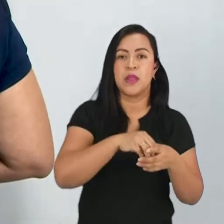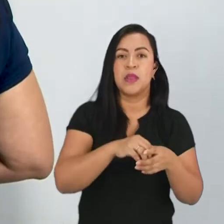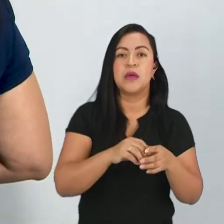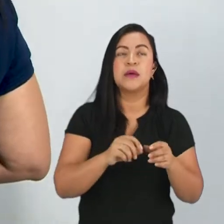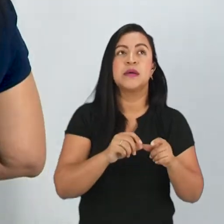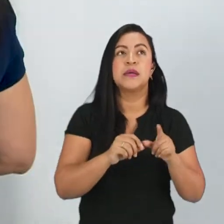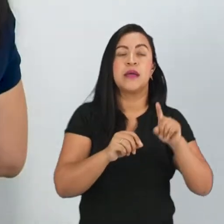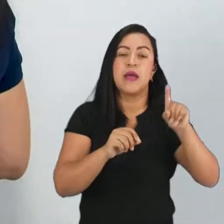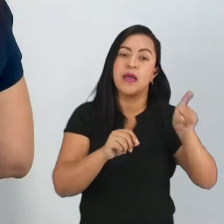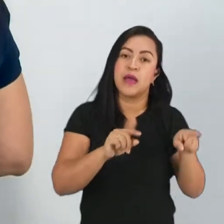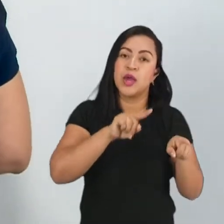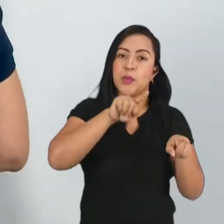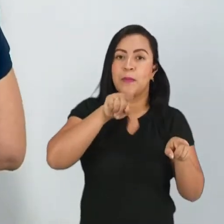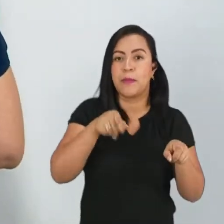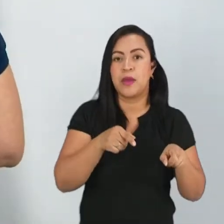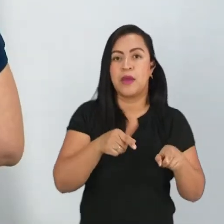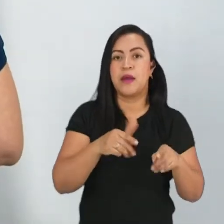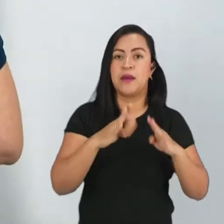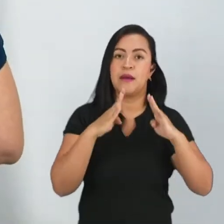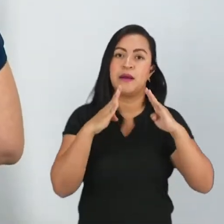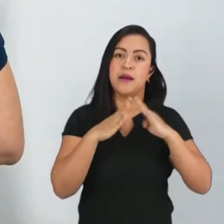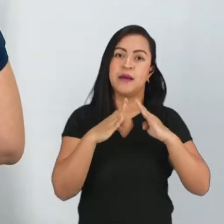Põe